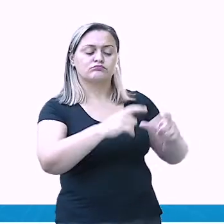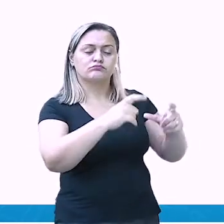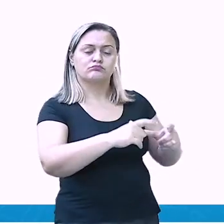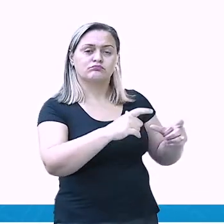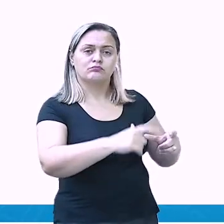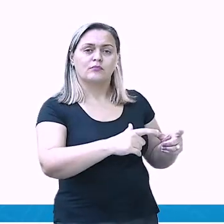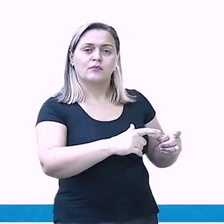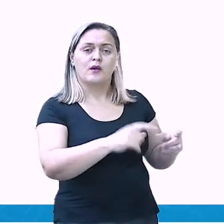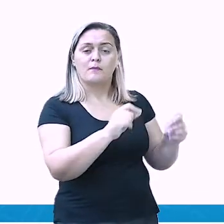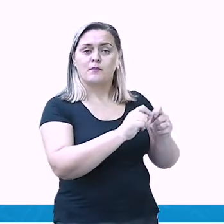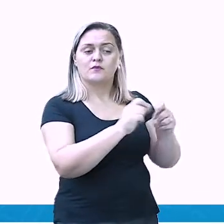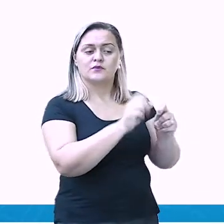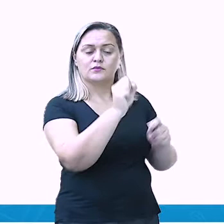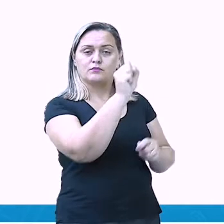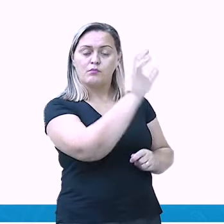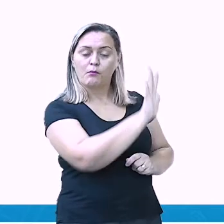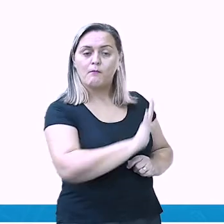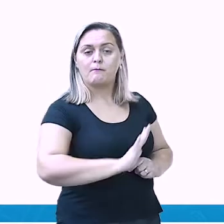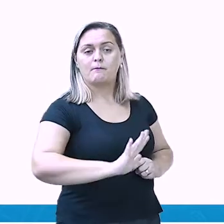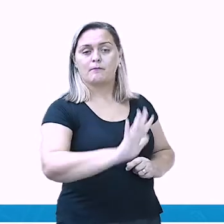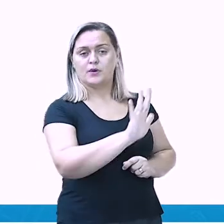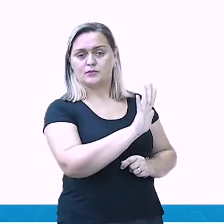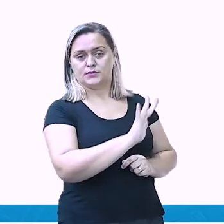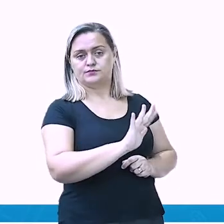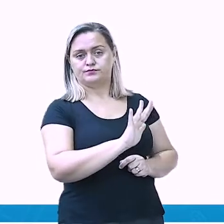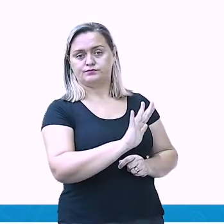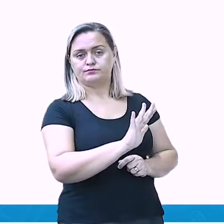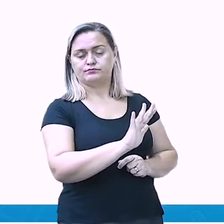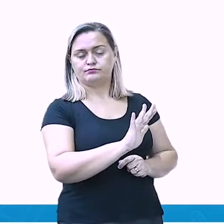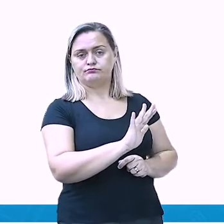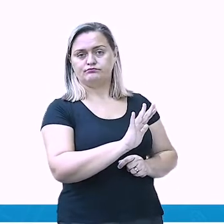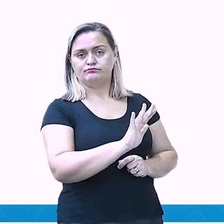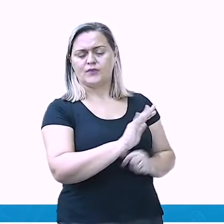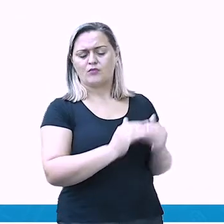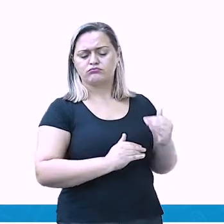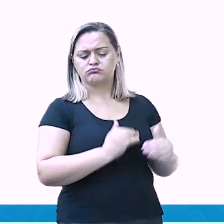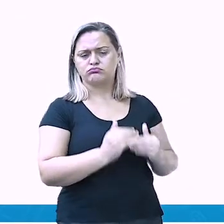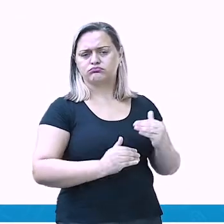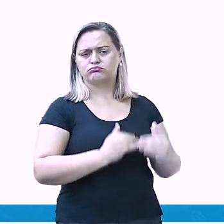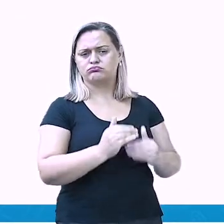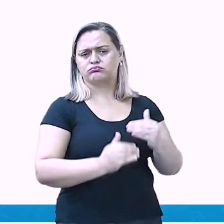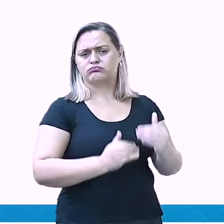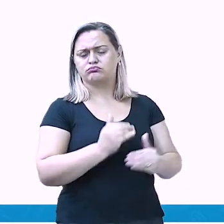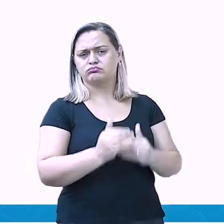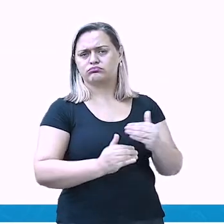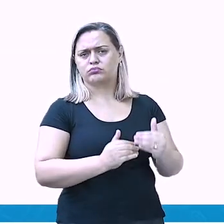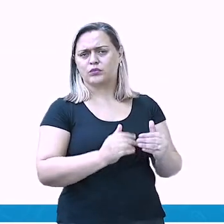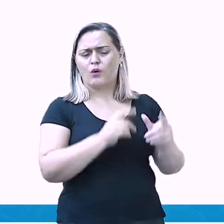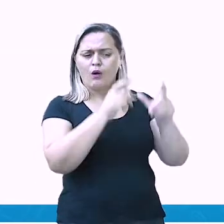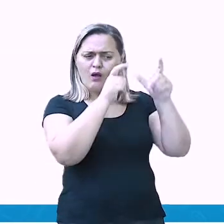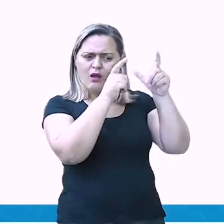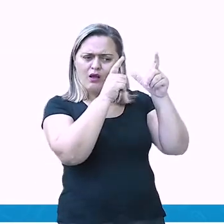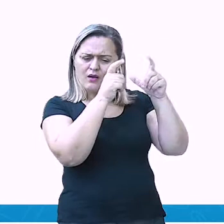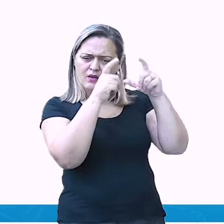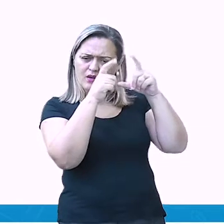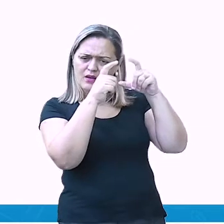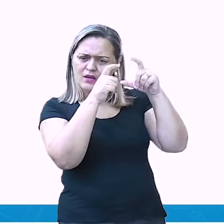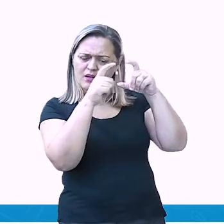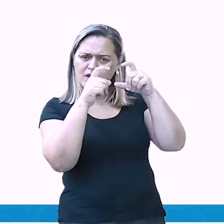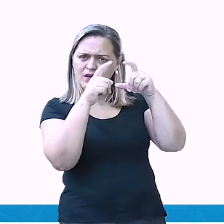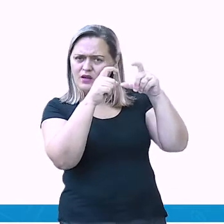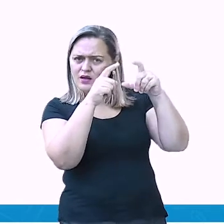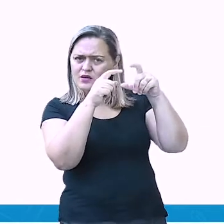mapear. Nesse processo, câmeras especiais instaladas em